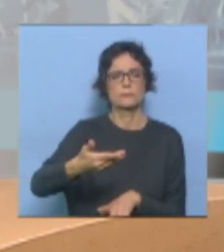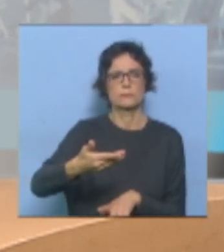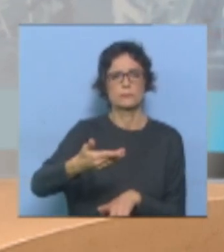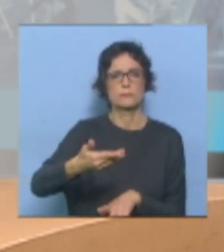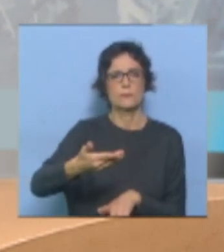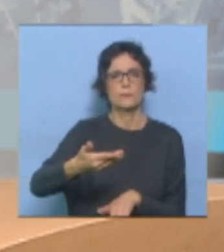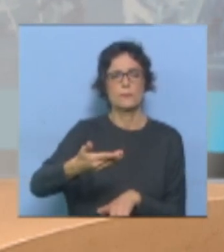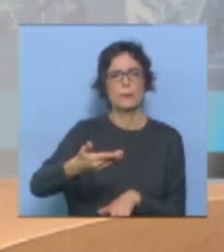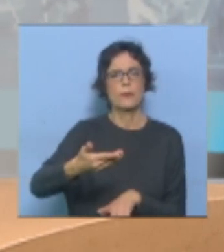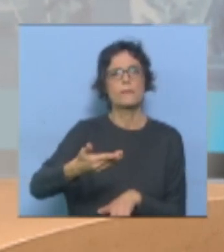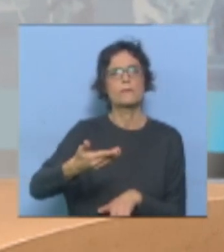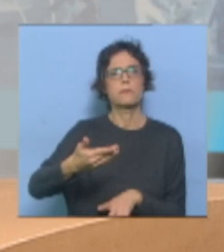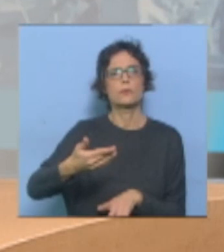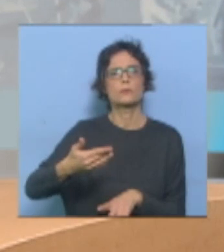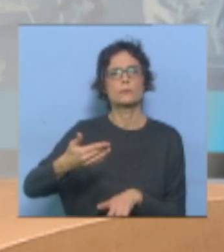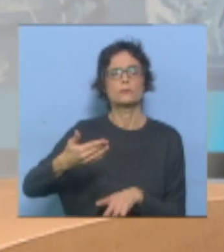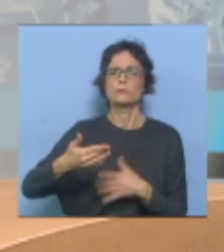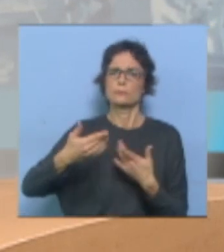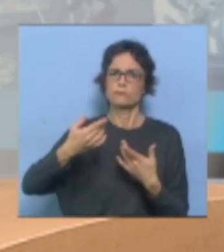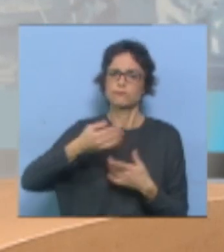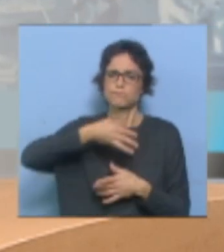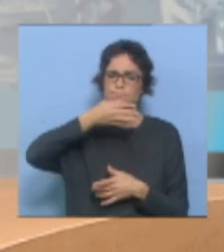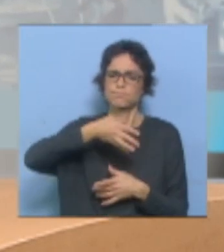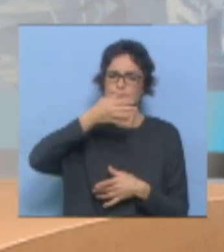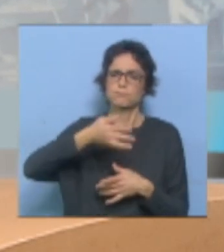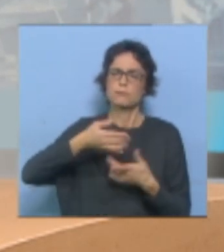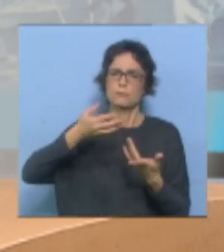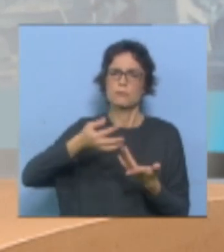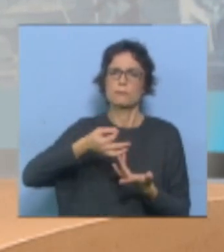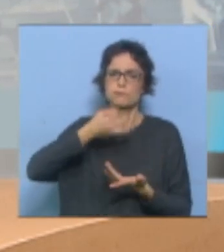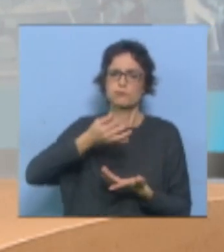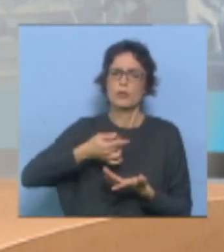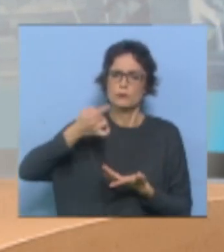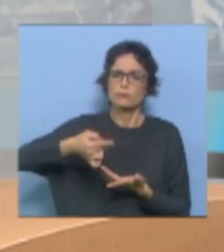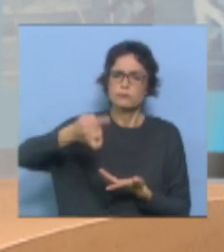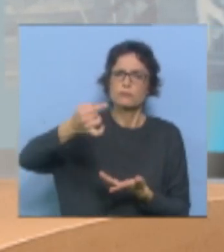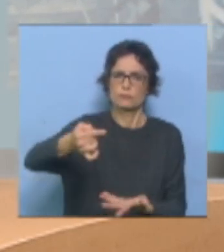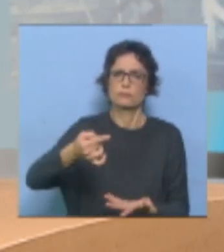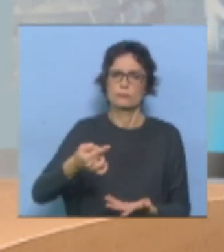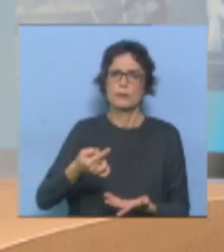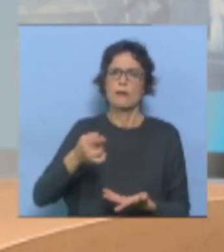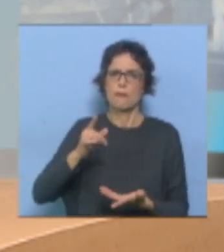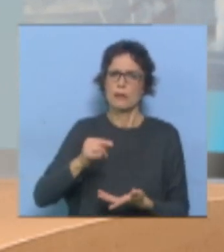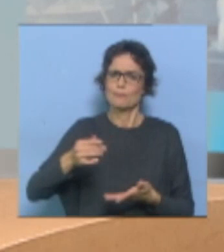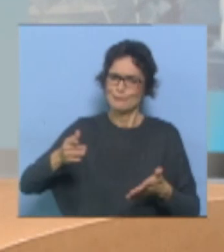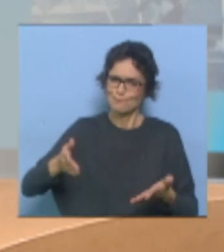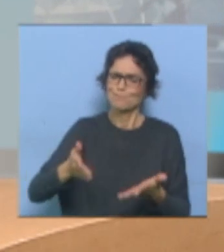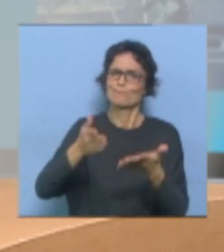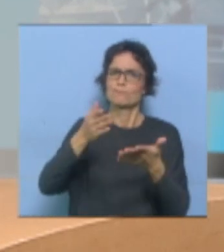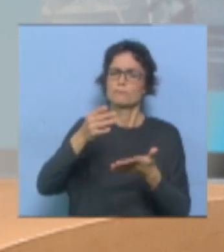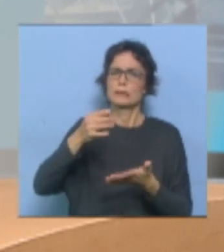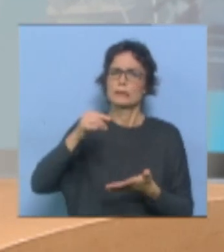apresentada com regularidade, ou seja, com alguma insistência, diria, e de uma